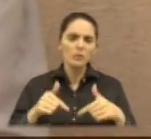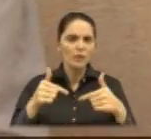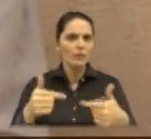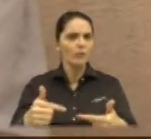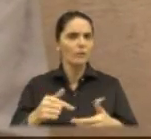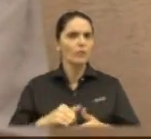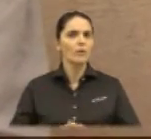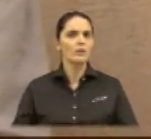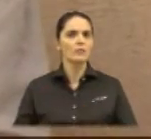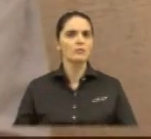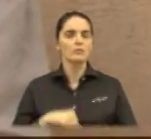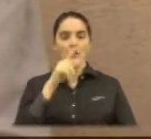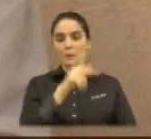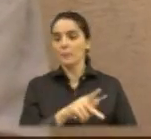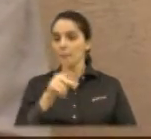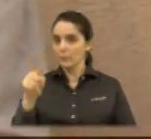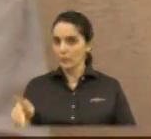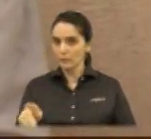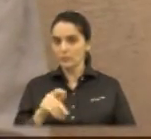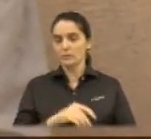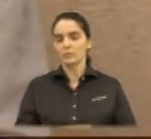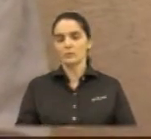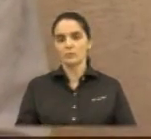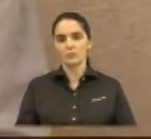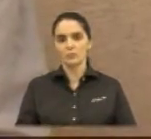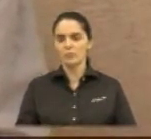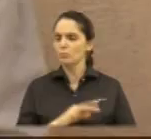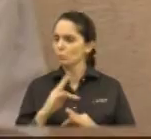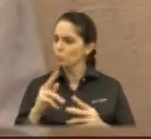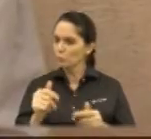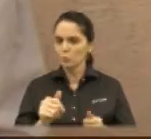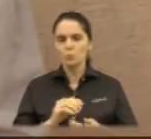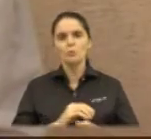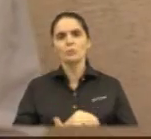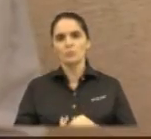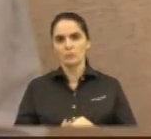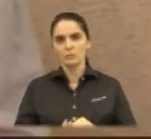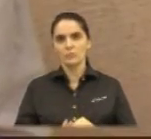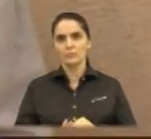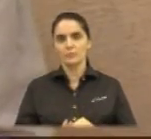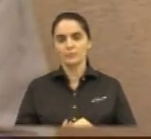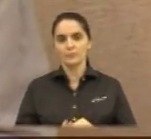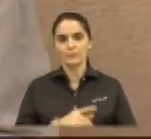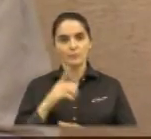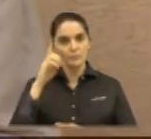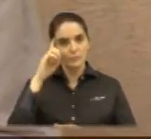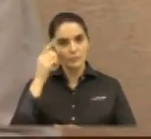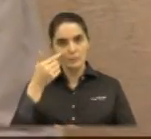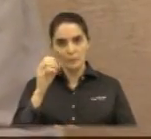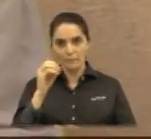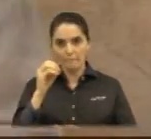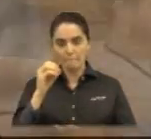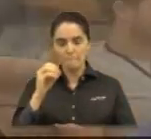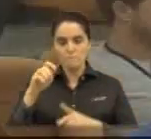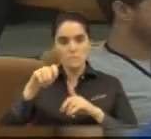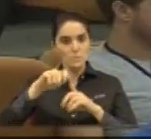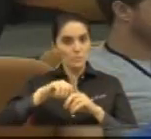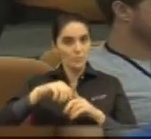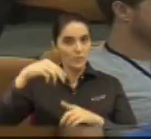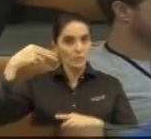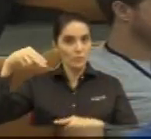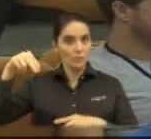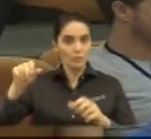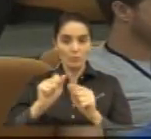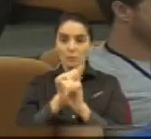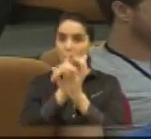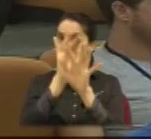dos professores, dos educadores, de todos nós. Então, o 20 de novembro, ele deu uma iluminada,